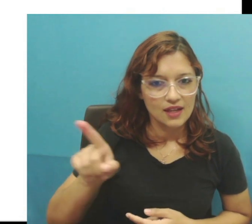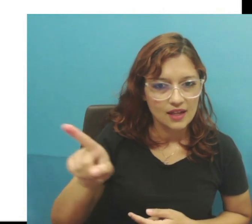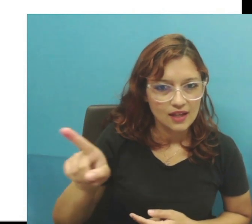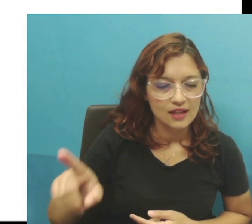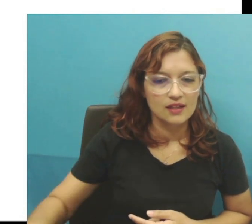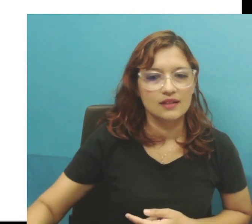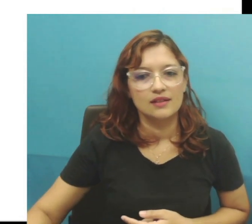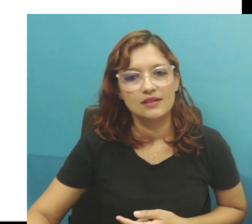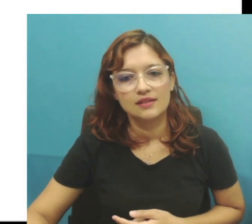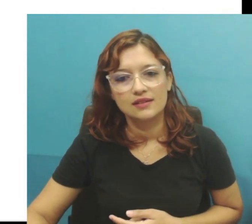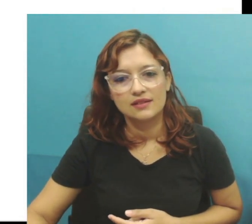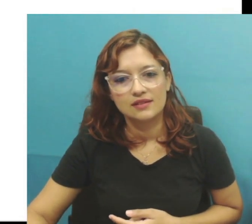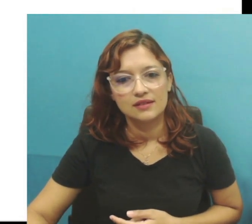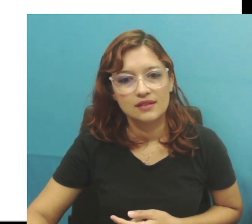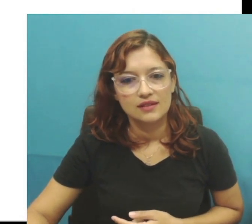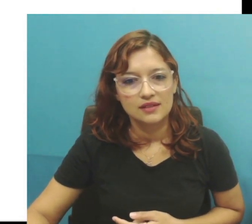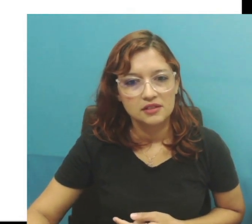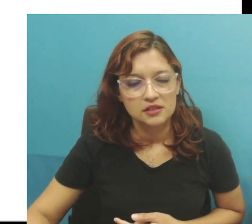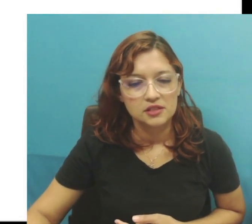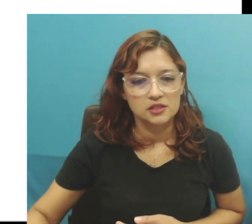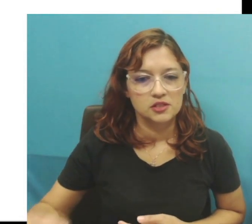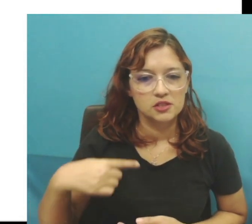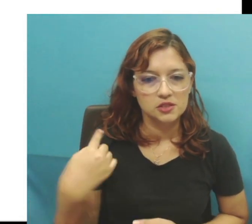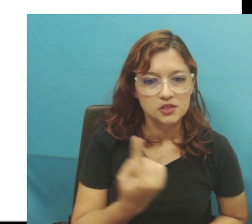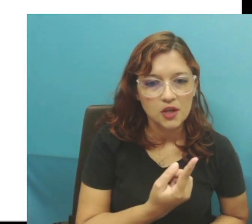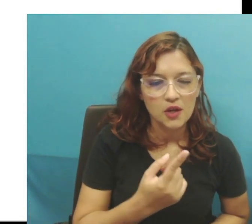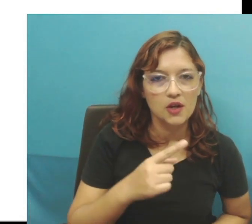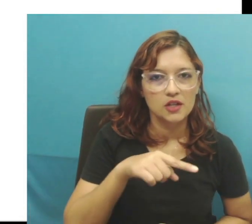objeto. Veja aqui, ó, ele,